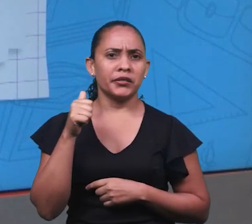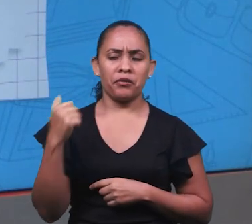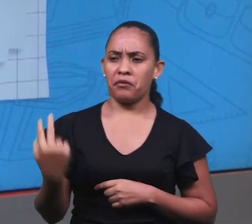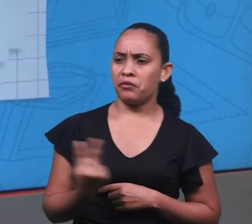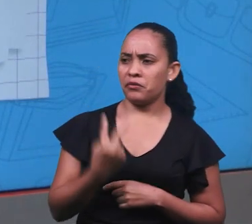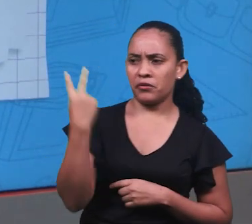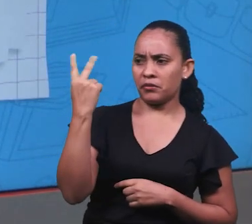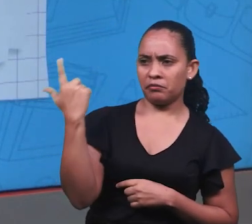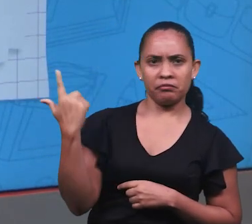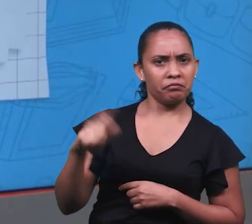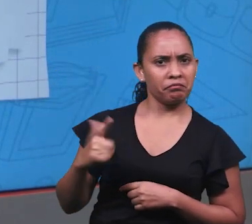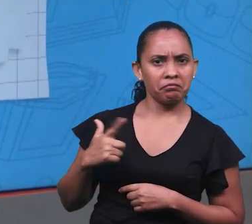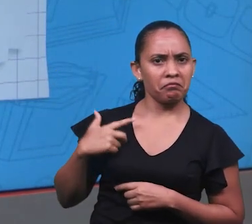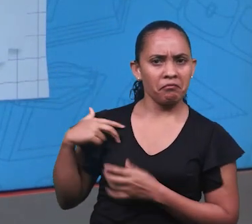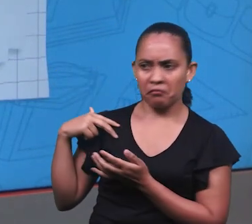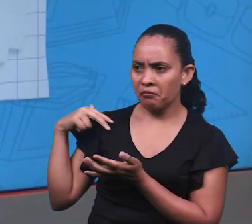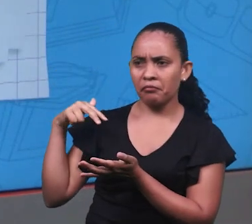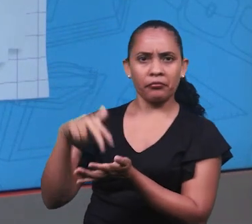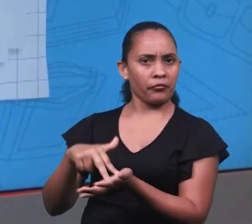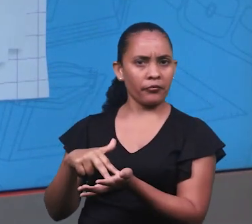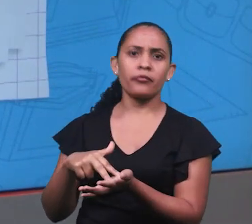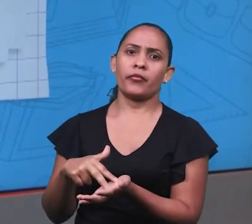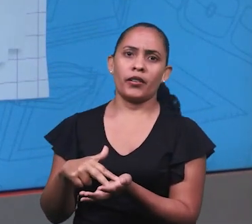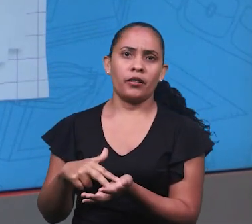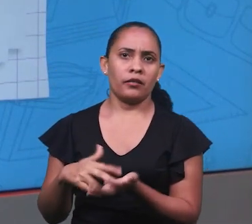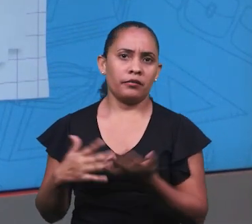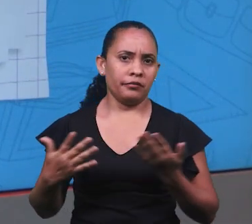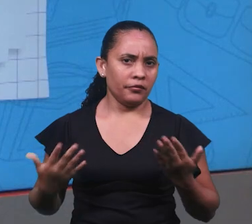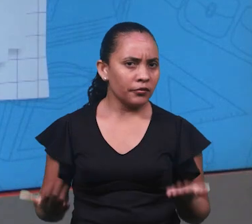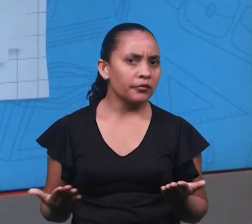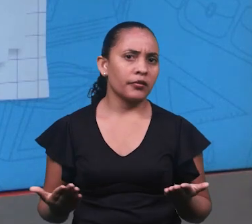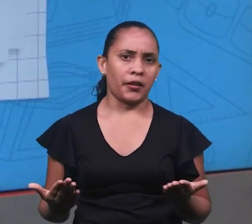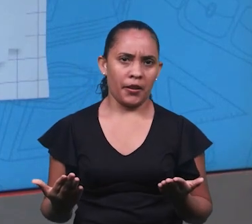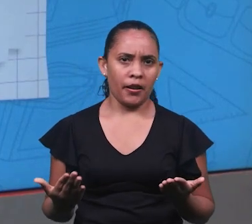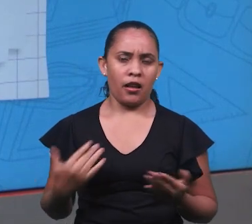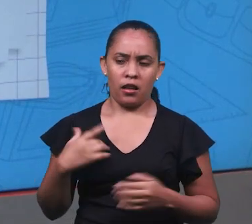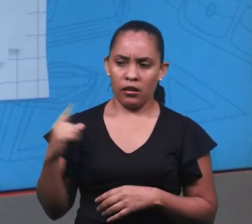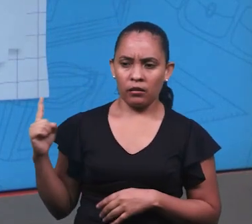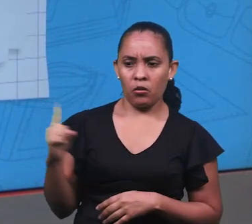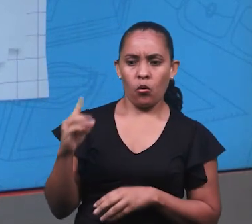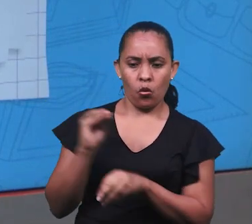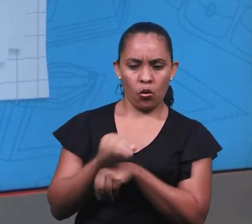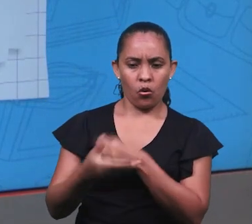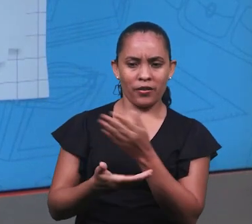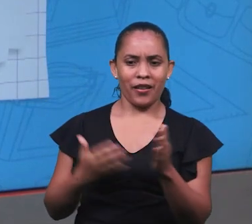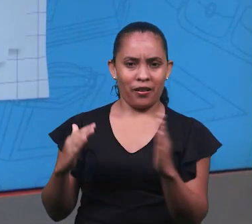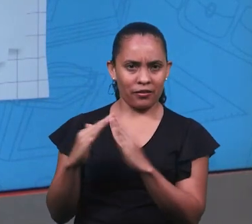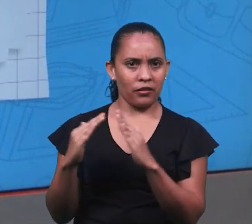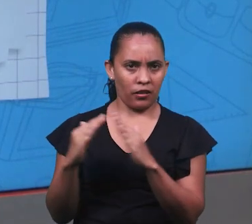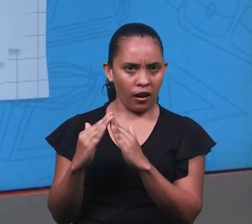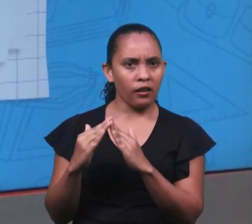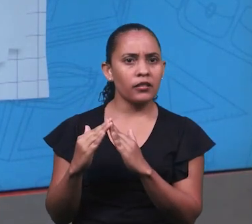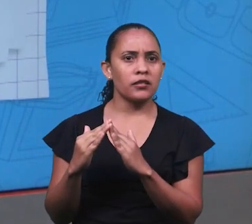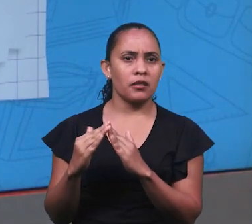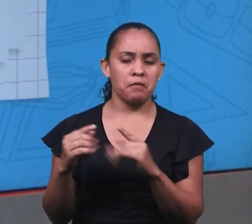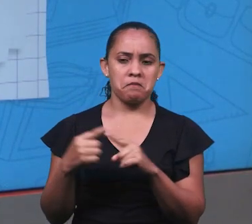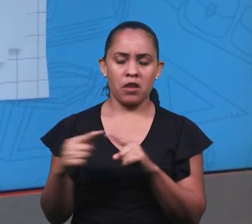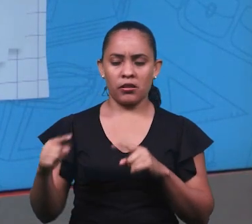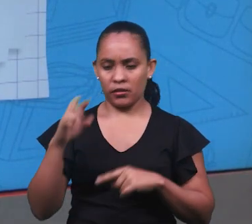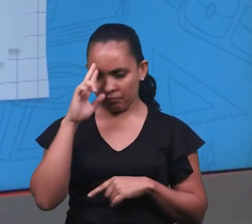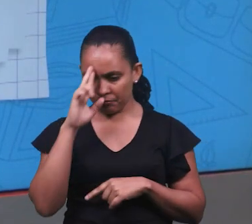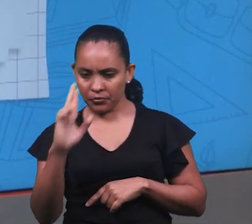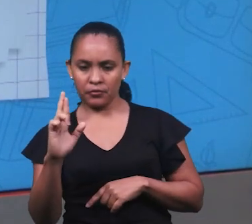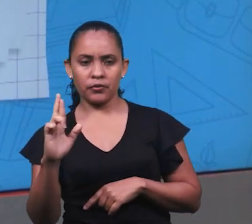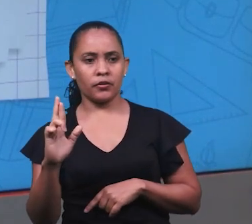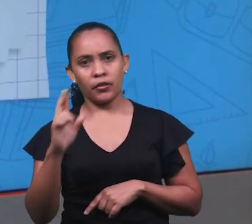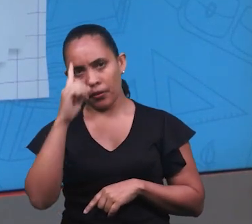alguma protagonista desse cenário, nem doméstico, né? Porque apesar dela chefiar a casa, ela não era uma chefia na sua